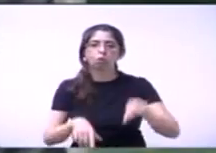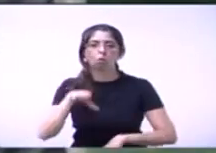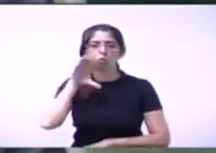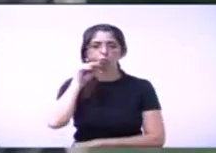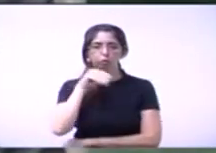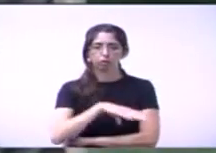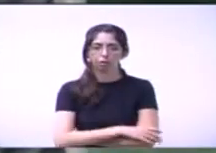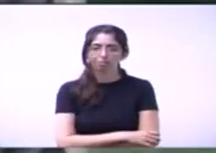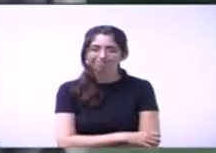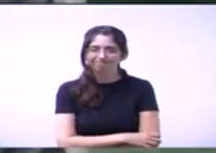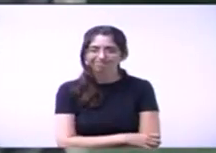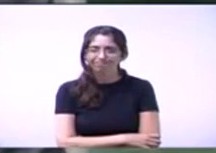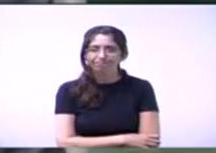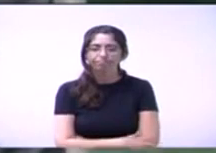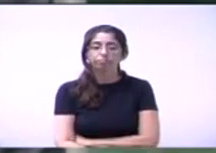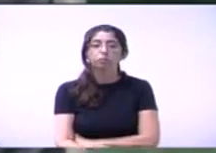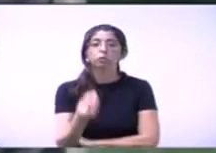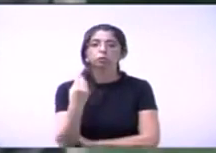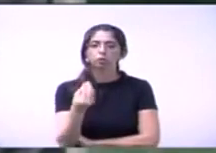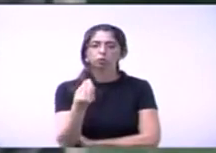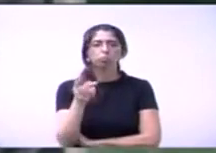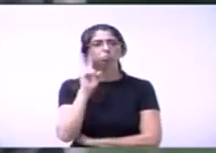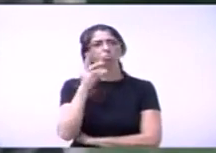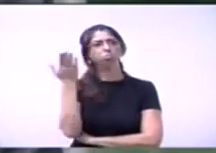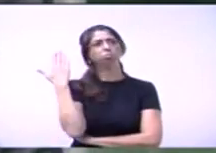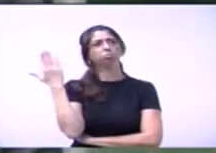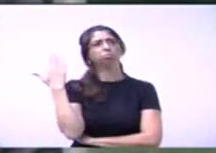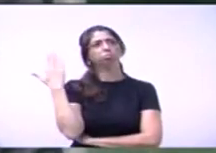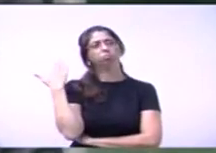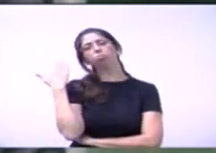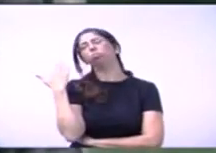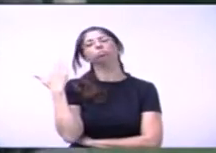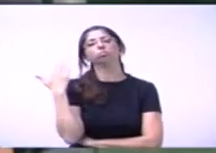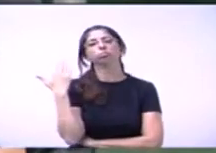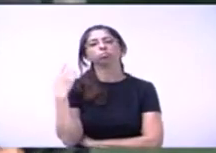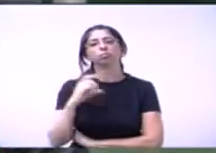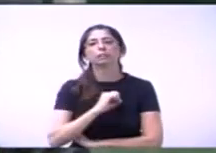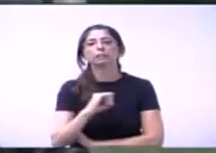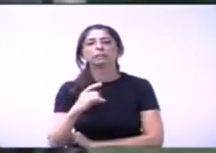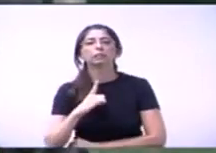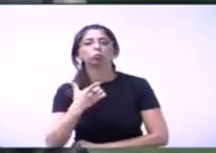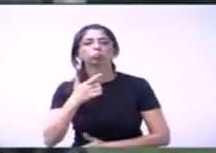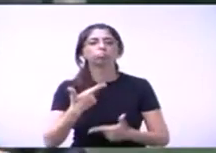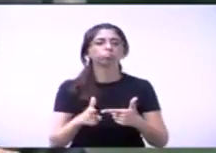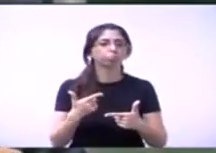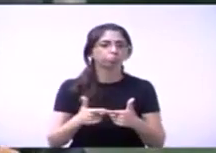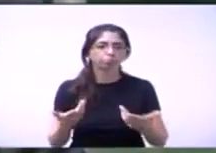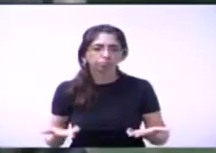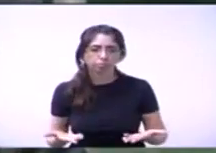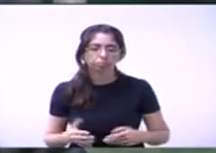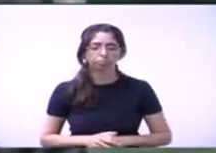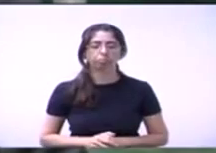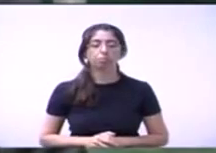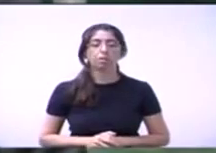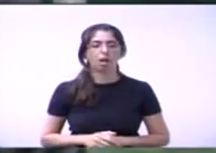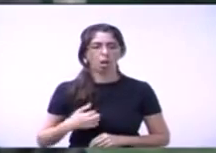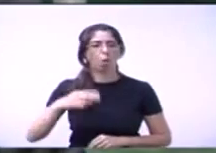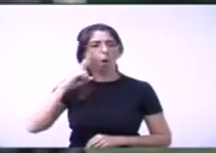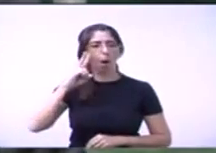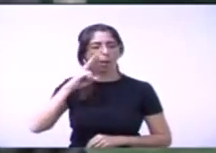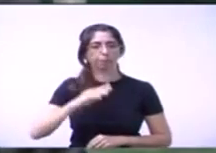para gerar um impacto na infraestrutura urbana? Então, a Petrobras se comprometeu